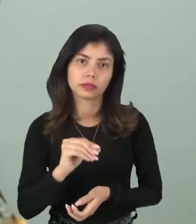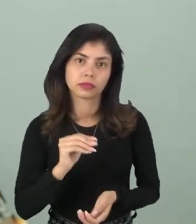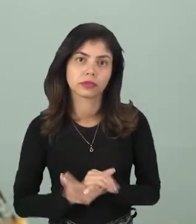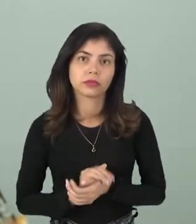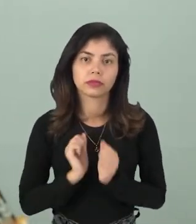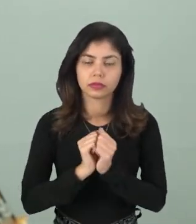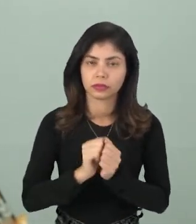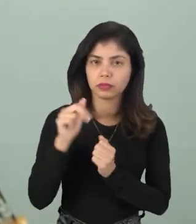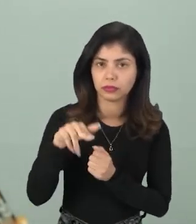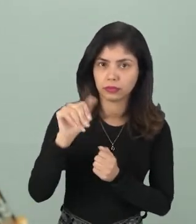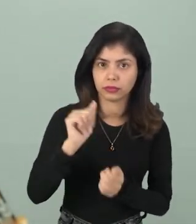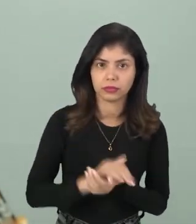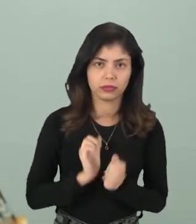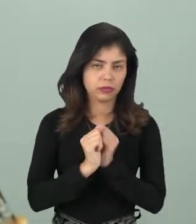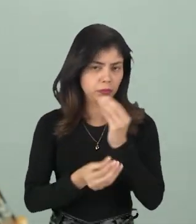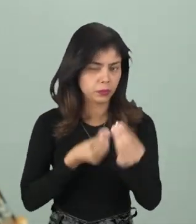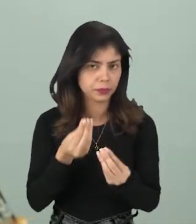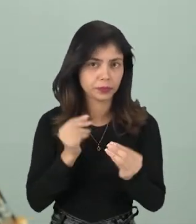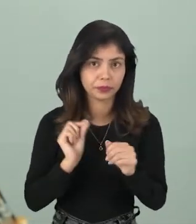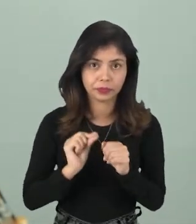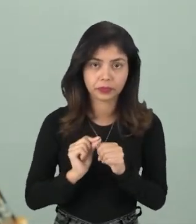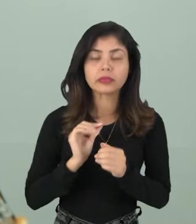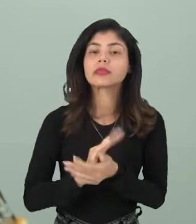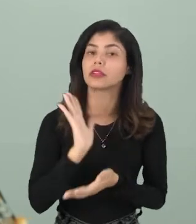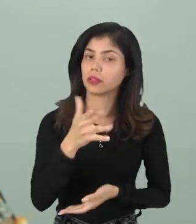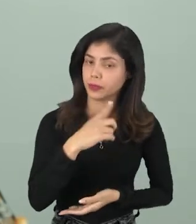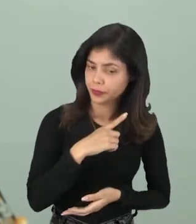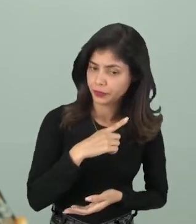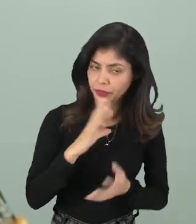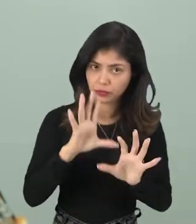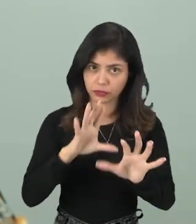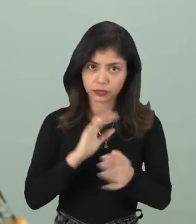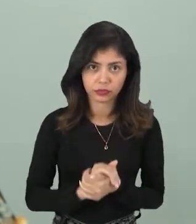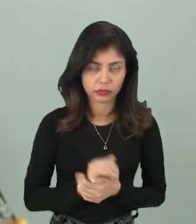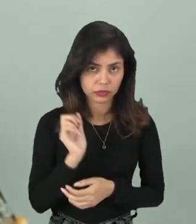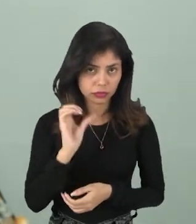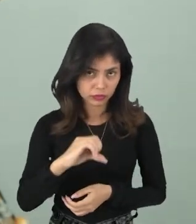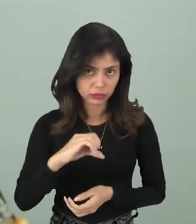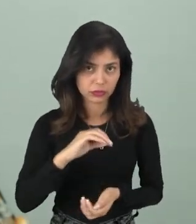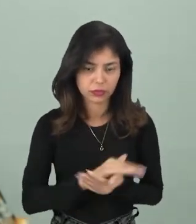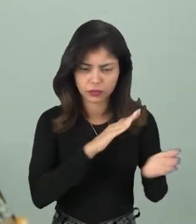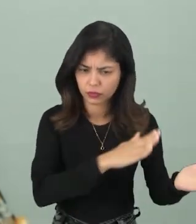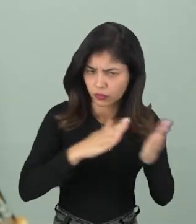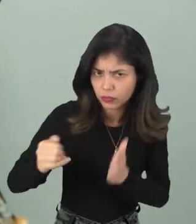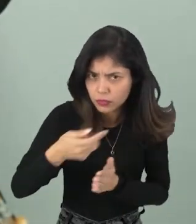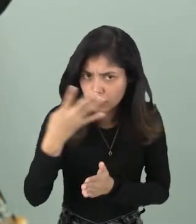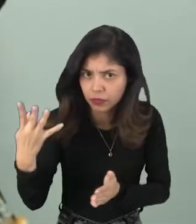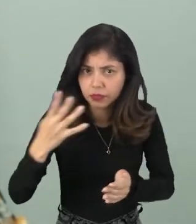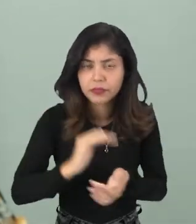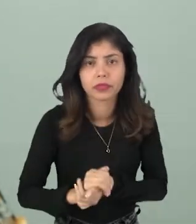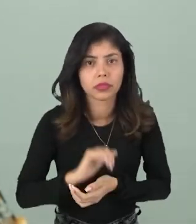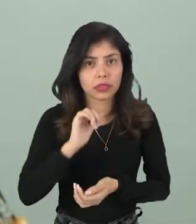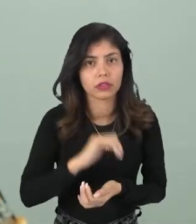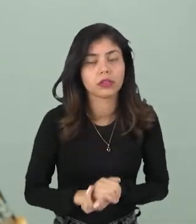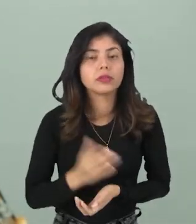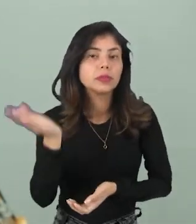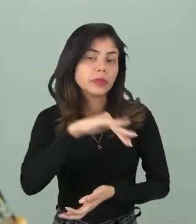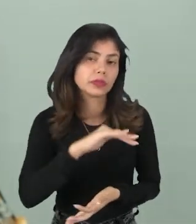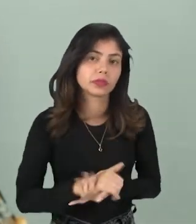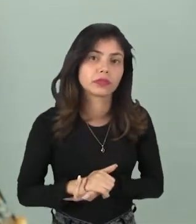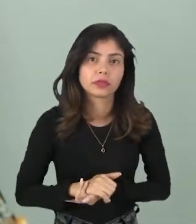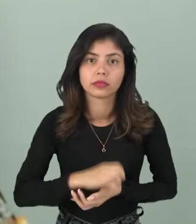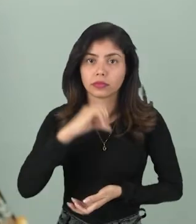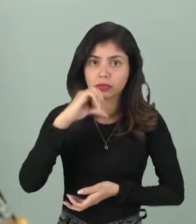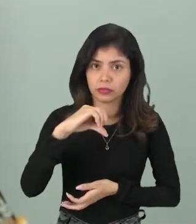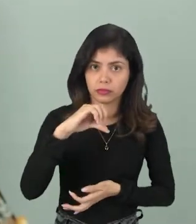laços de Ana Júlia Como vamos fazer isso vamos lá já temos nove aqui no gelo a Júlia vamos contar a partir de nove anos de Bianca Então vamos